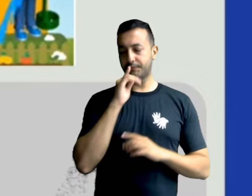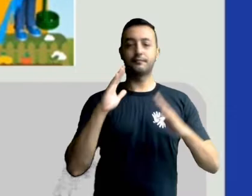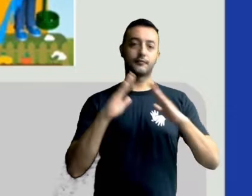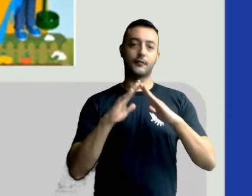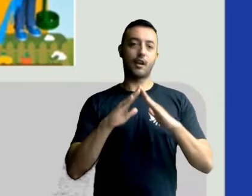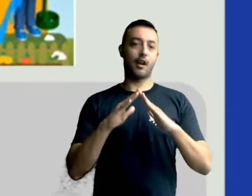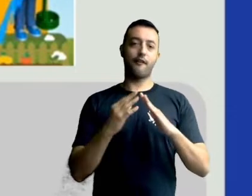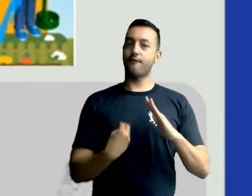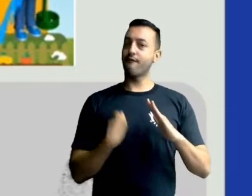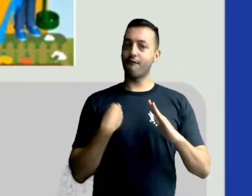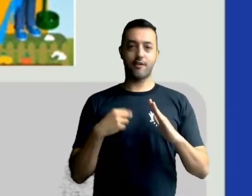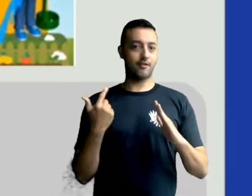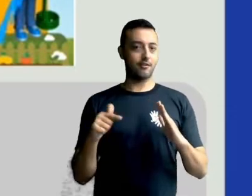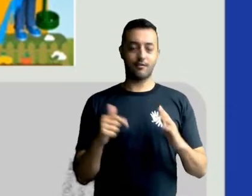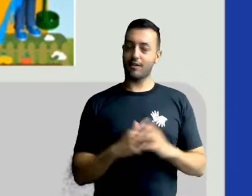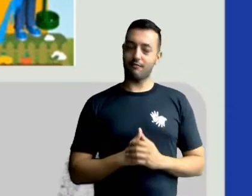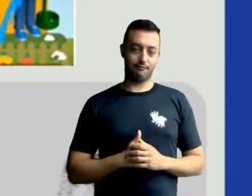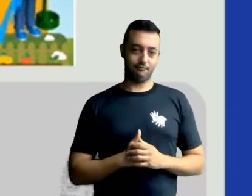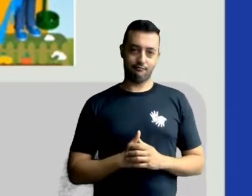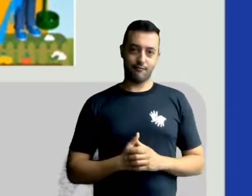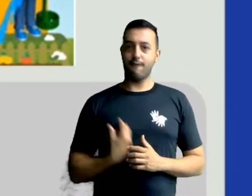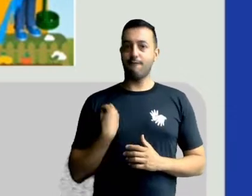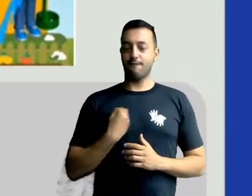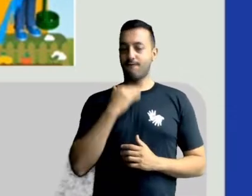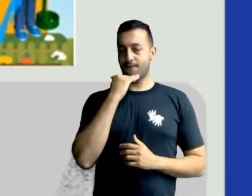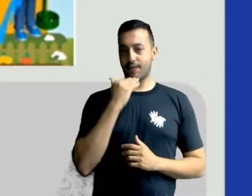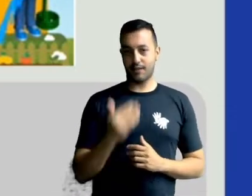exemplo, essa casa aí, ela não tem vida. Ela é um